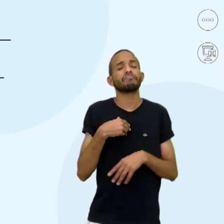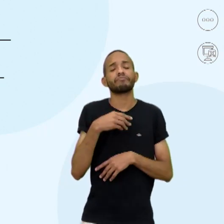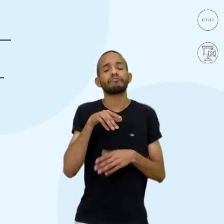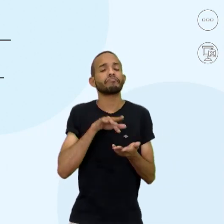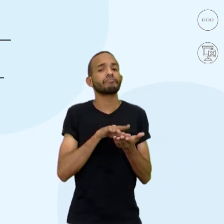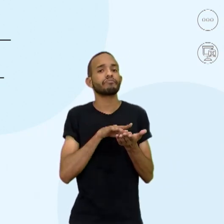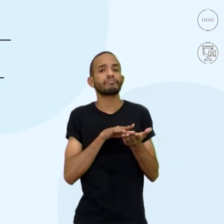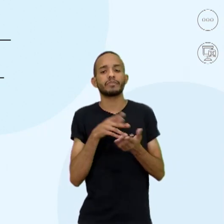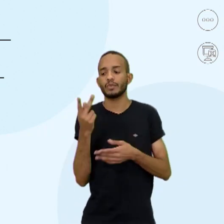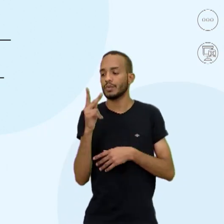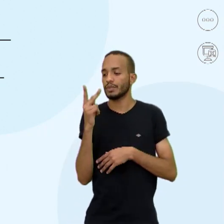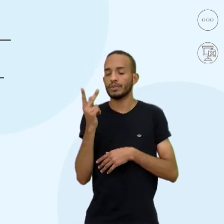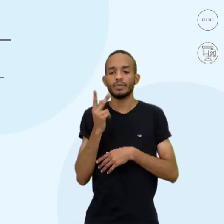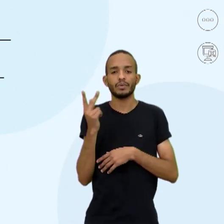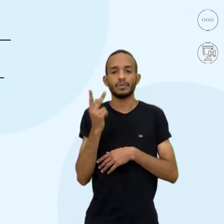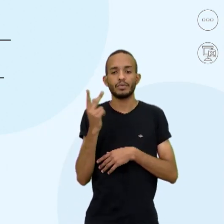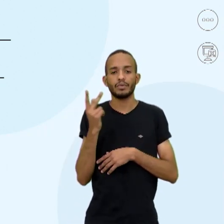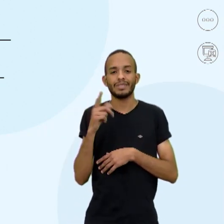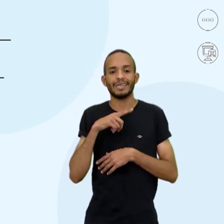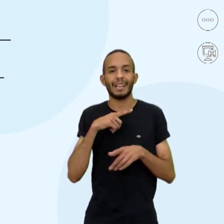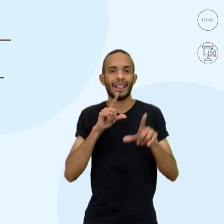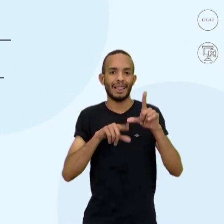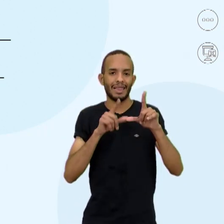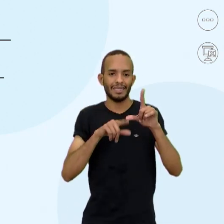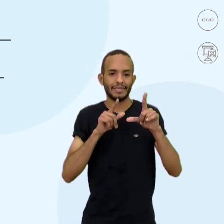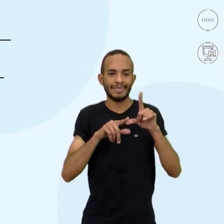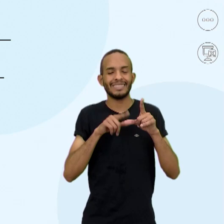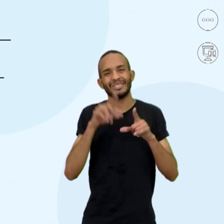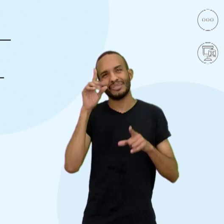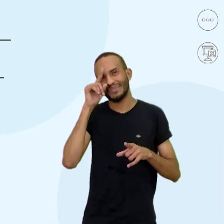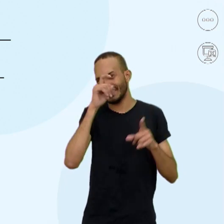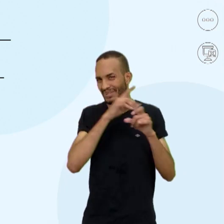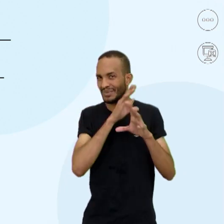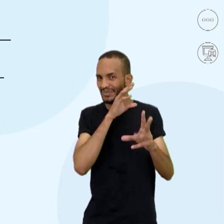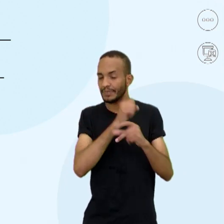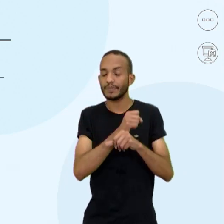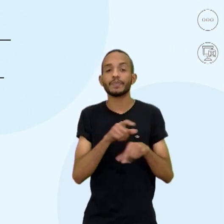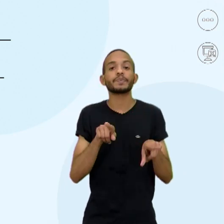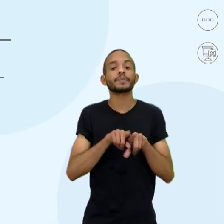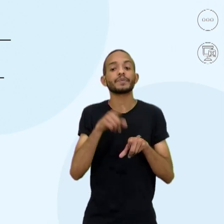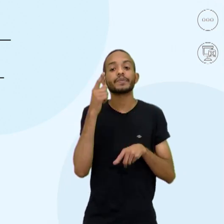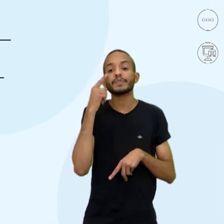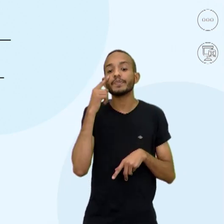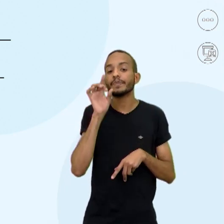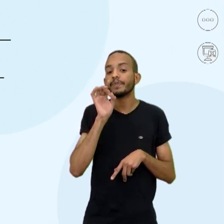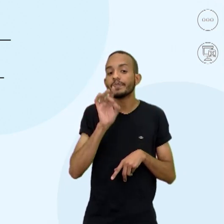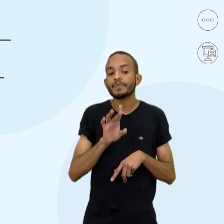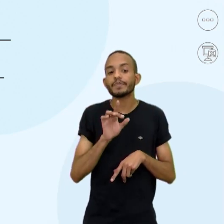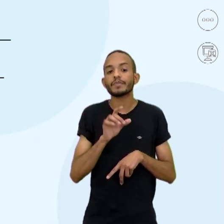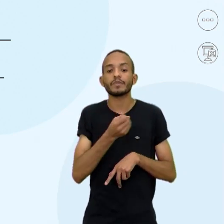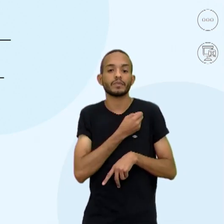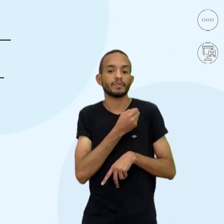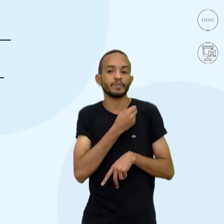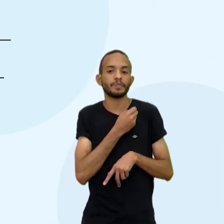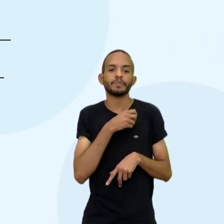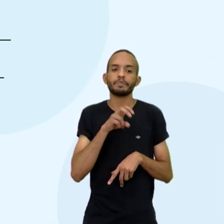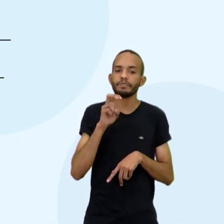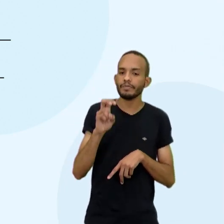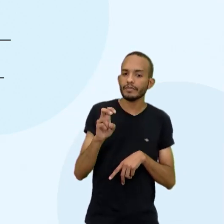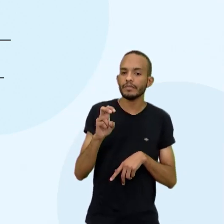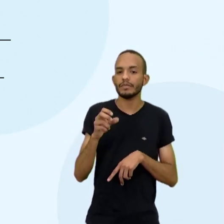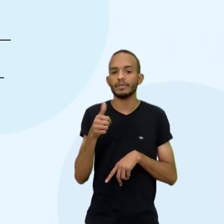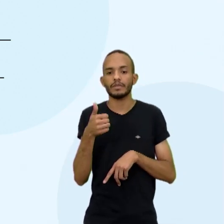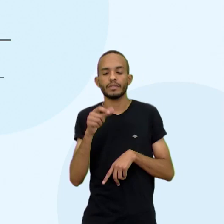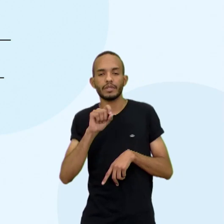não tem esses dois aqui. Veja, são 2 letras, tá difícil de calcular. Então, eu vou olhar apenas para esses pedaços aqui, ó. 5